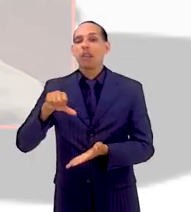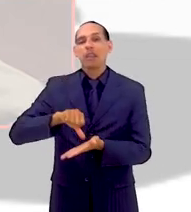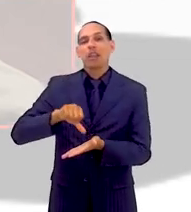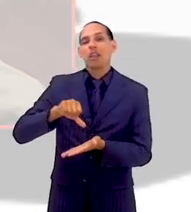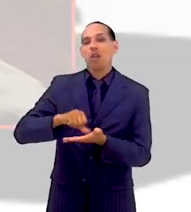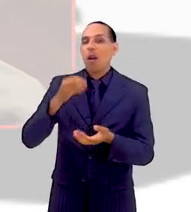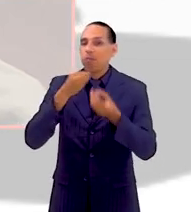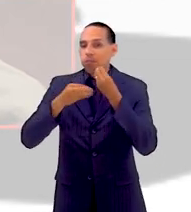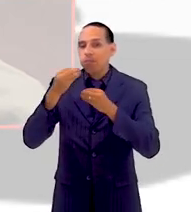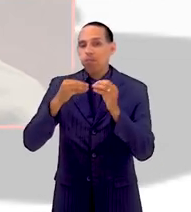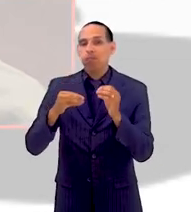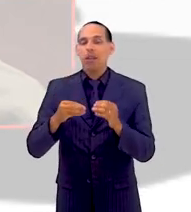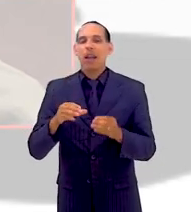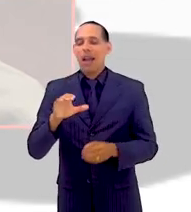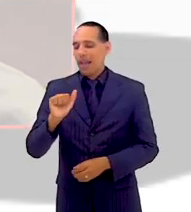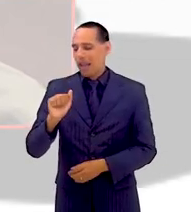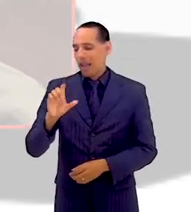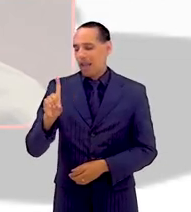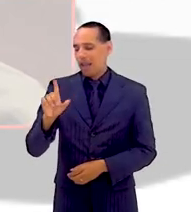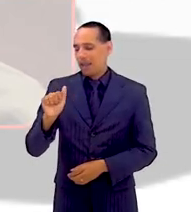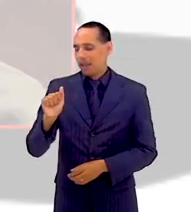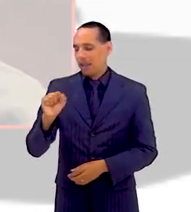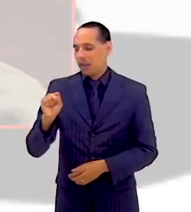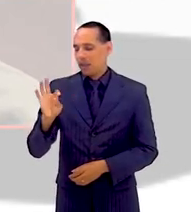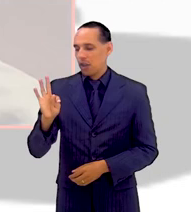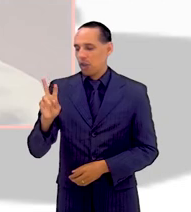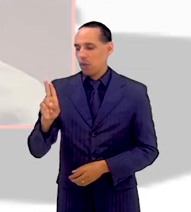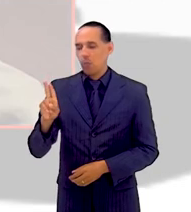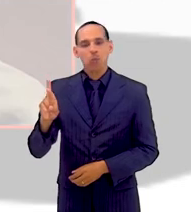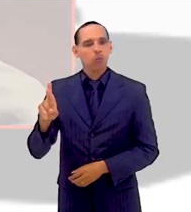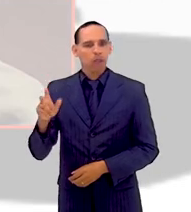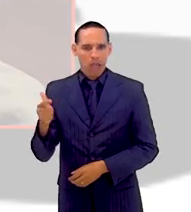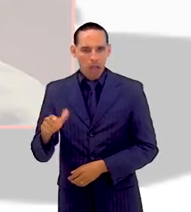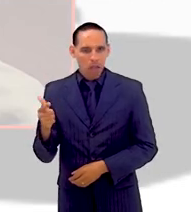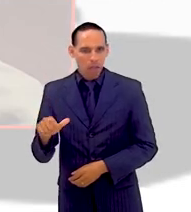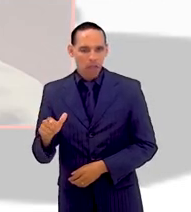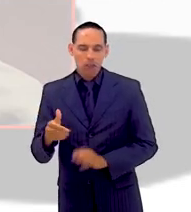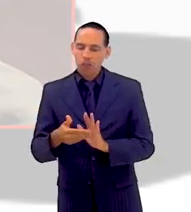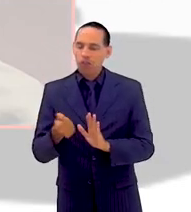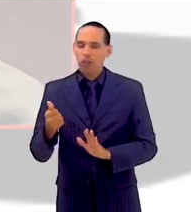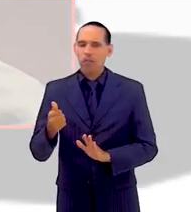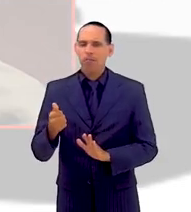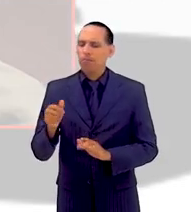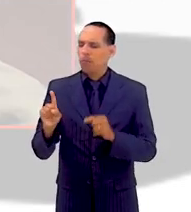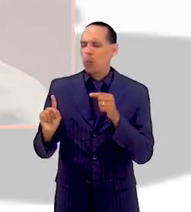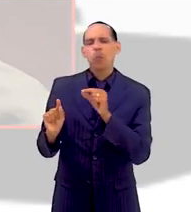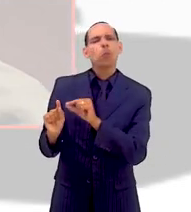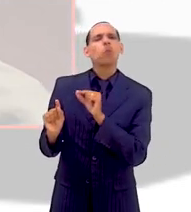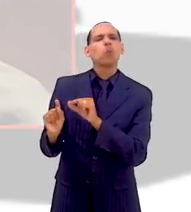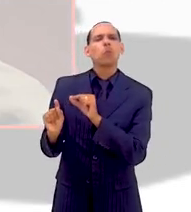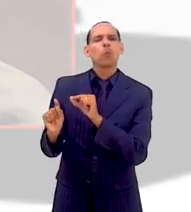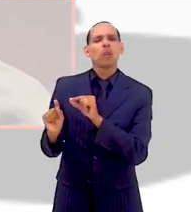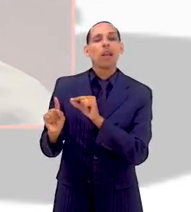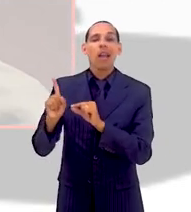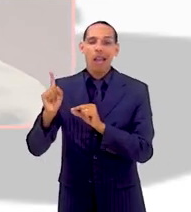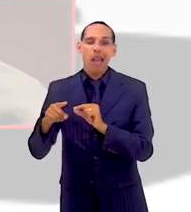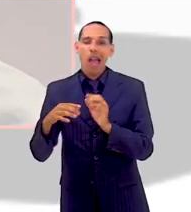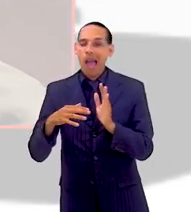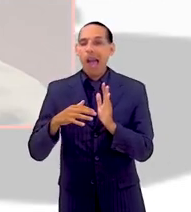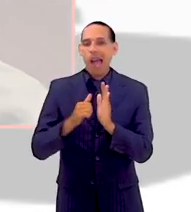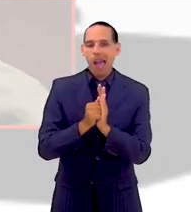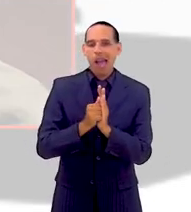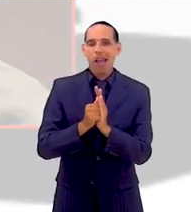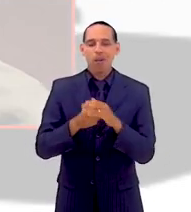não tivesse cadastro. Cadastro é um processo em que as pessoas, os restaurantes, se habilitam no